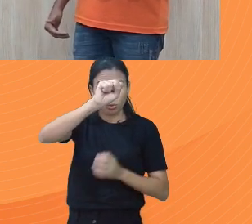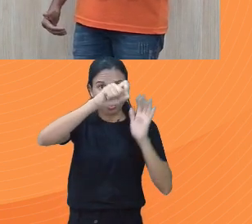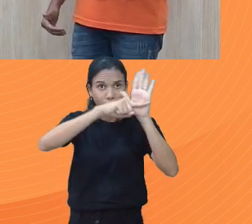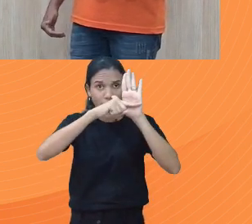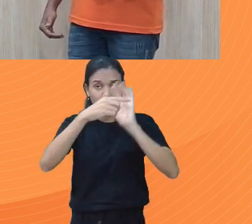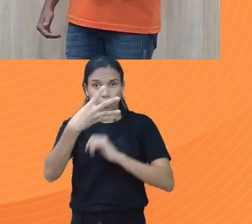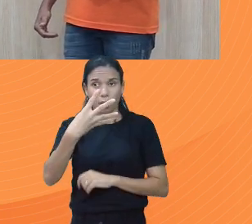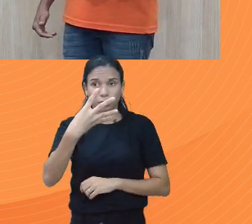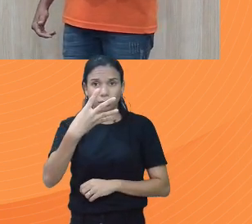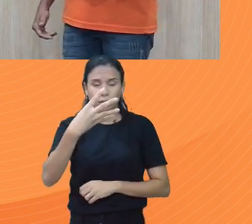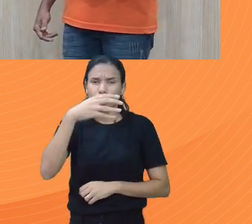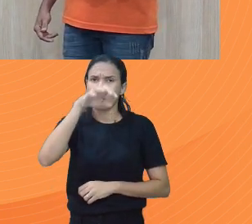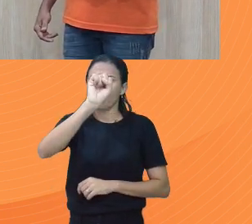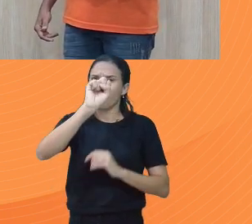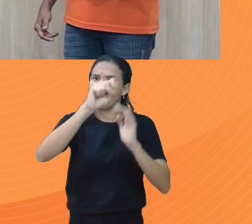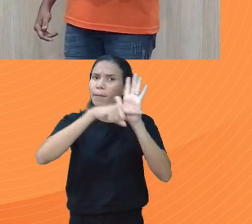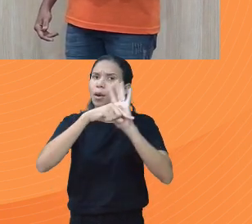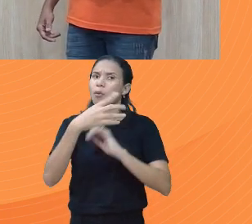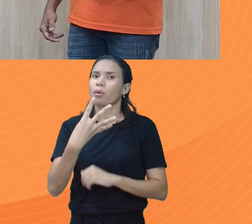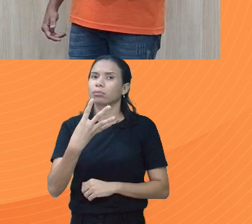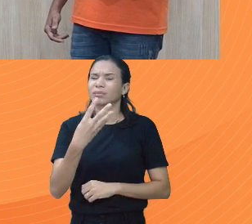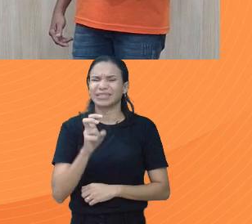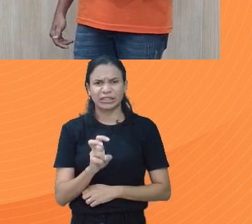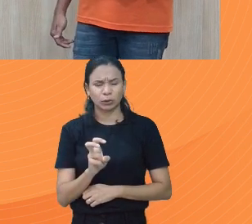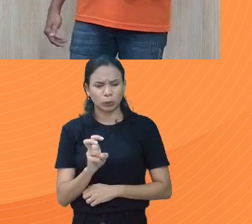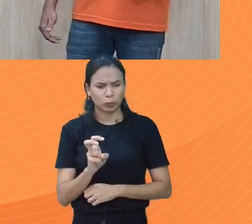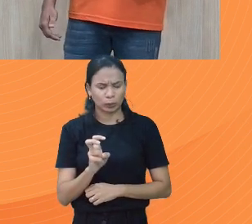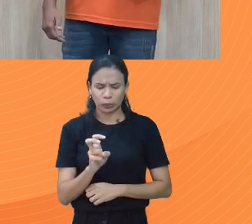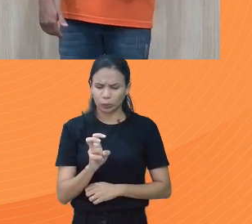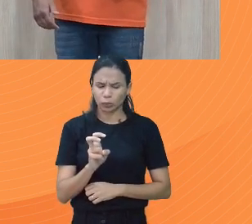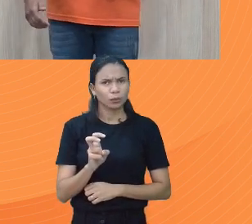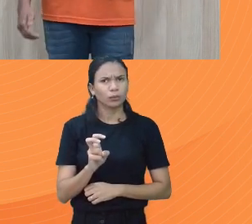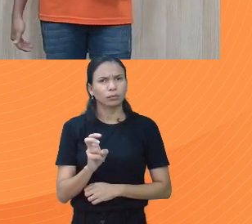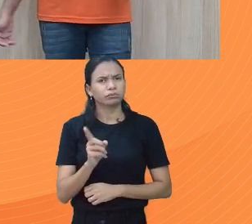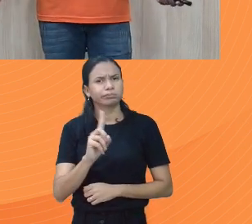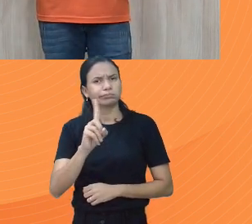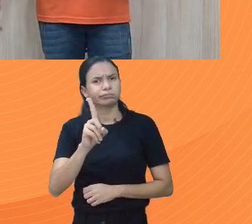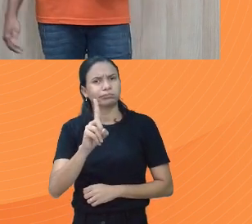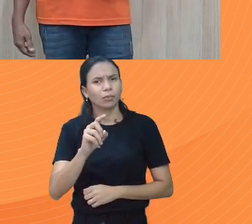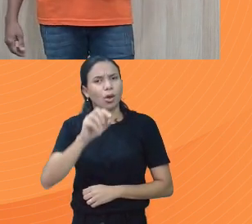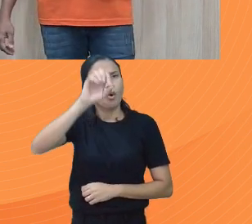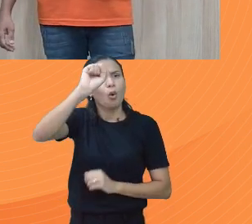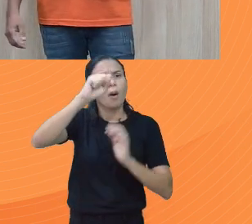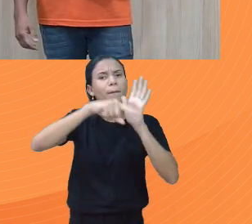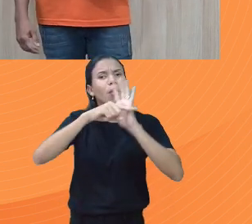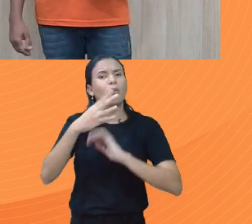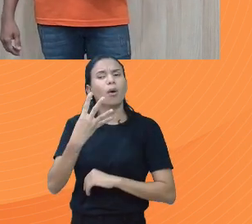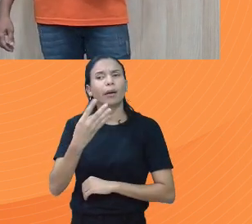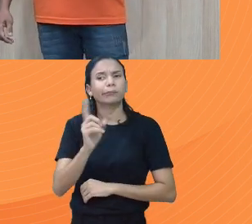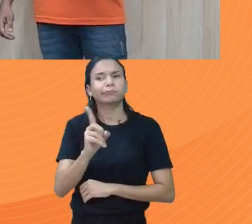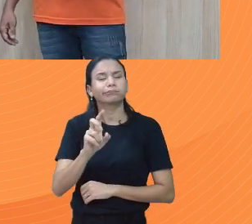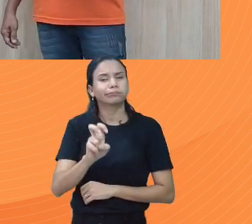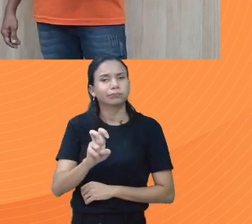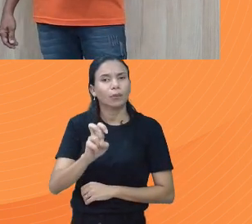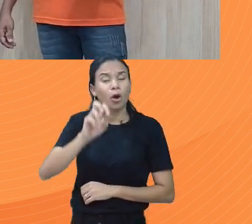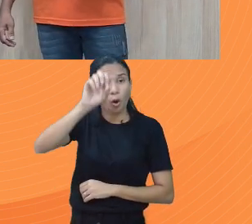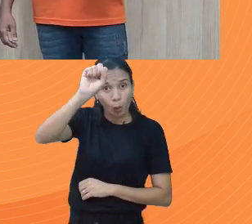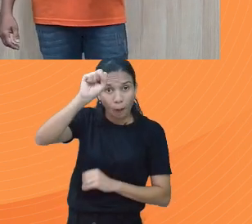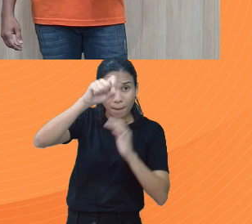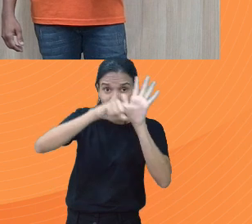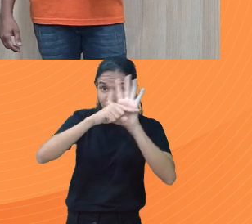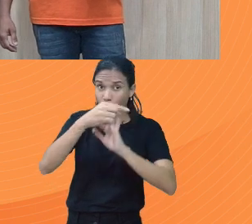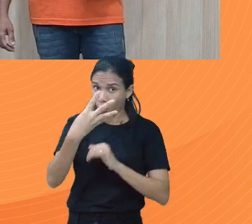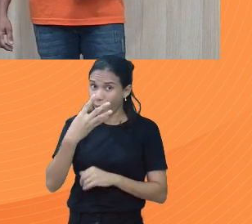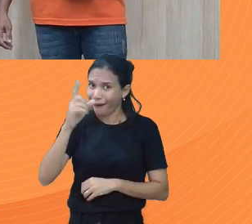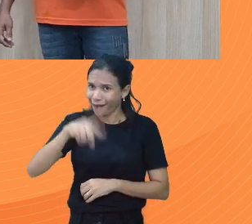menos 4. 8 menos 4, 5? Não. 8 menos 4 não é 5. 8 menos 4